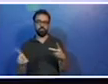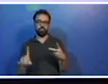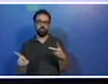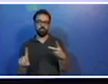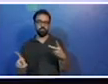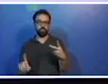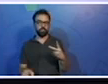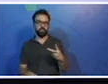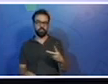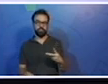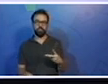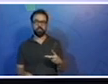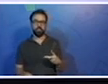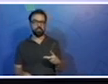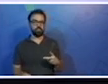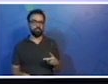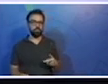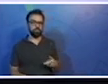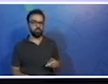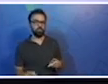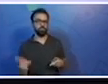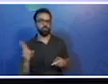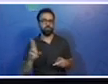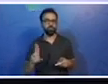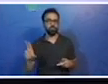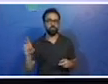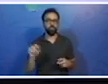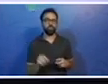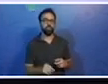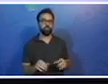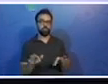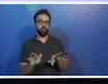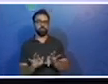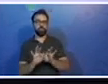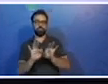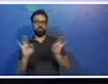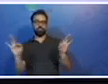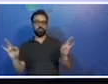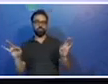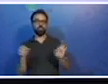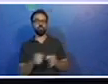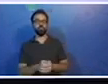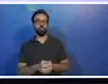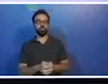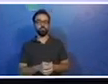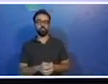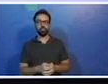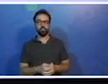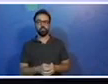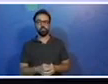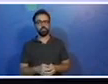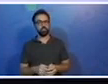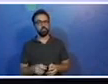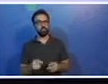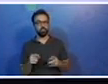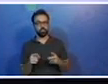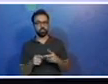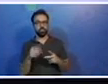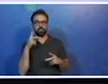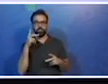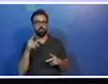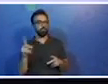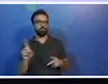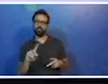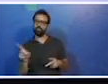mesma coisa, é quando você utiliza de uma frase, de uma oração, e você está